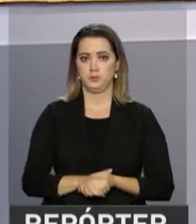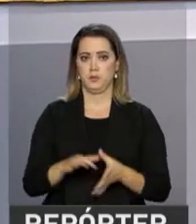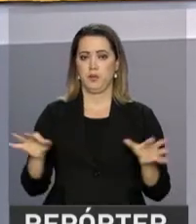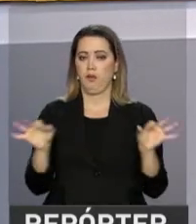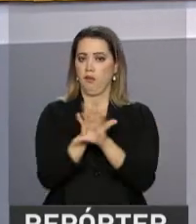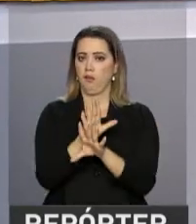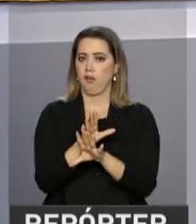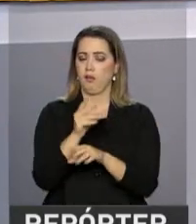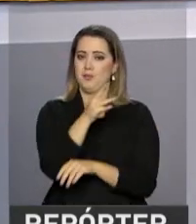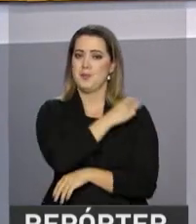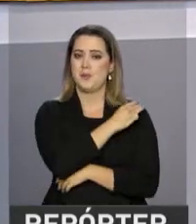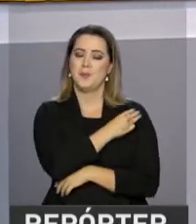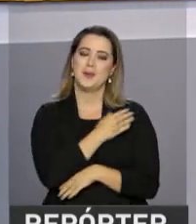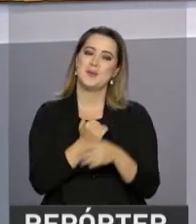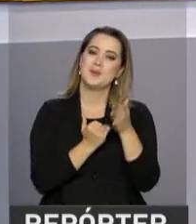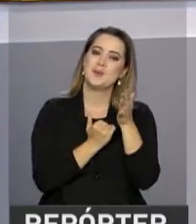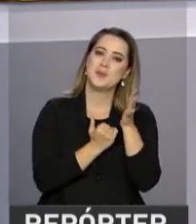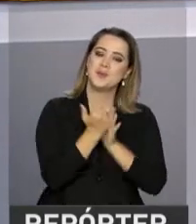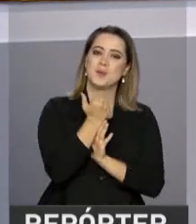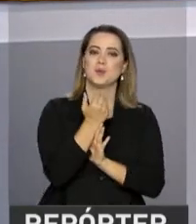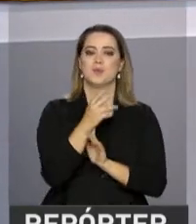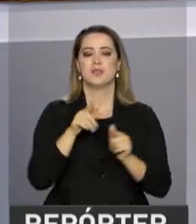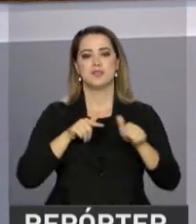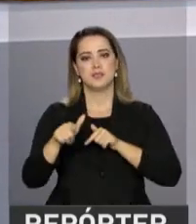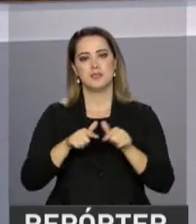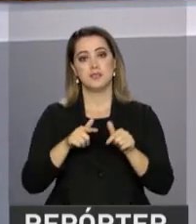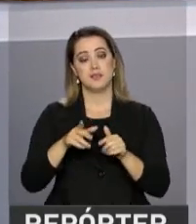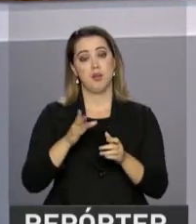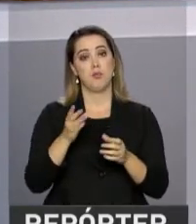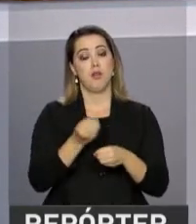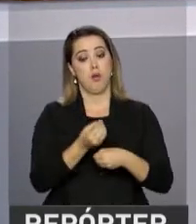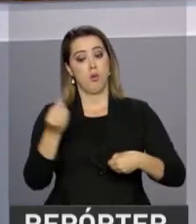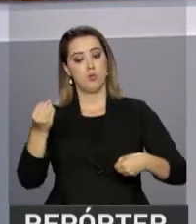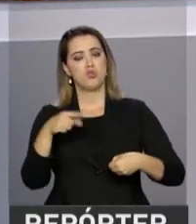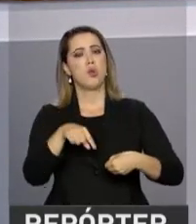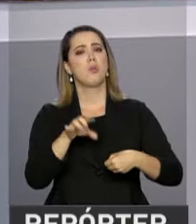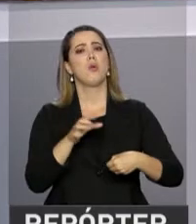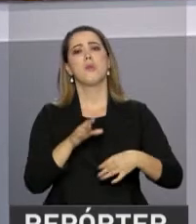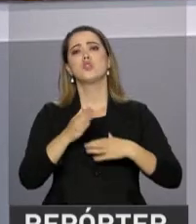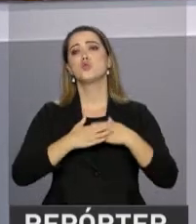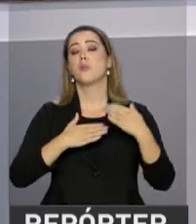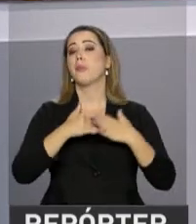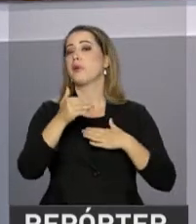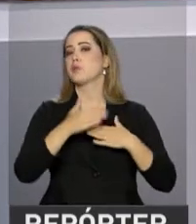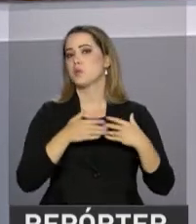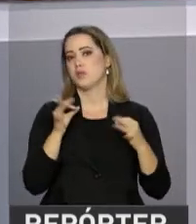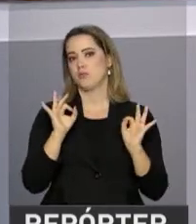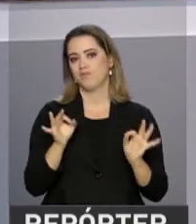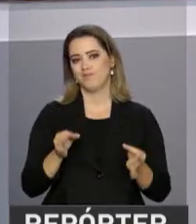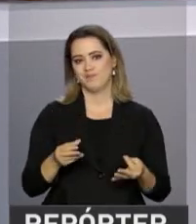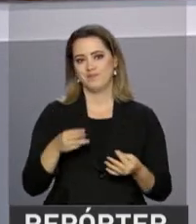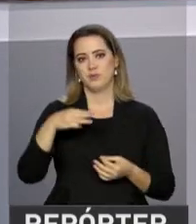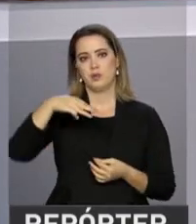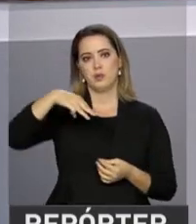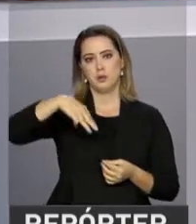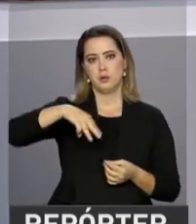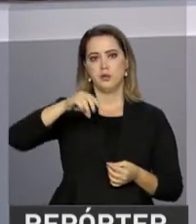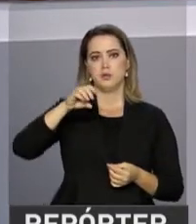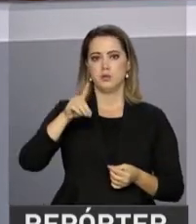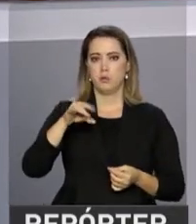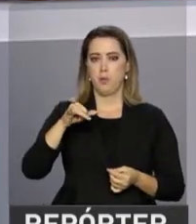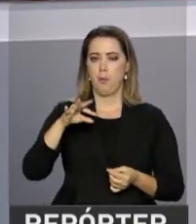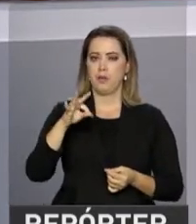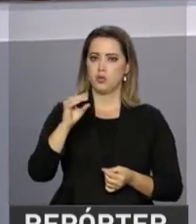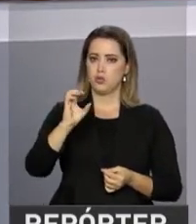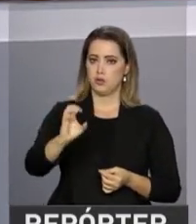e ingressar no mercado de trabalho com um diploma técnico o programa médio tech oferece essa oportunidade e está